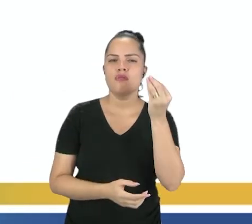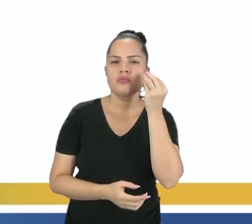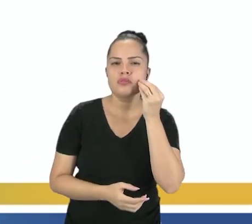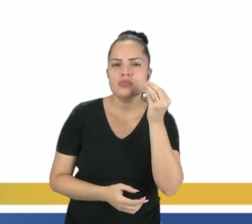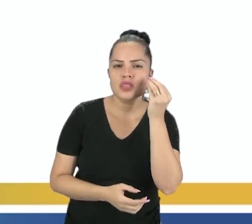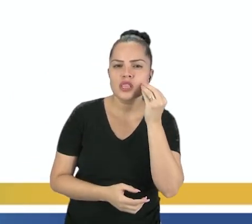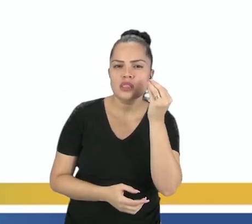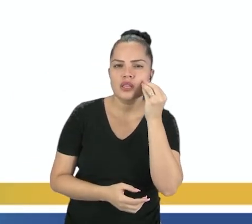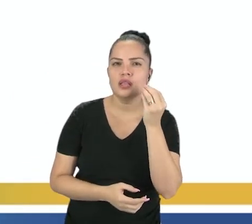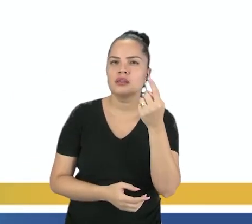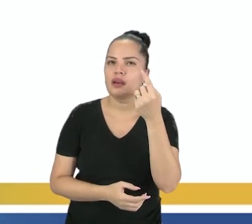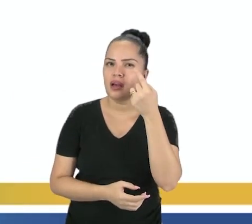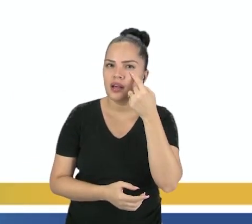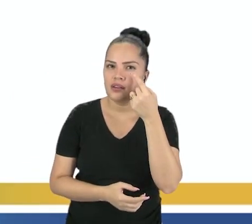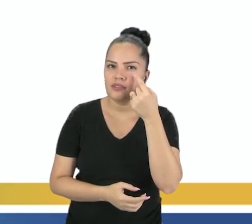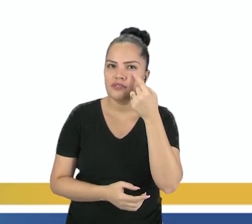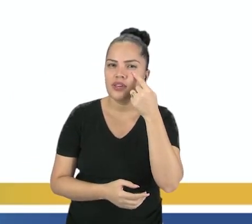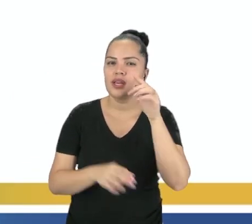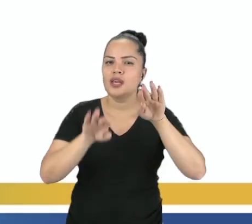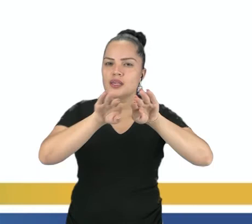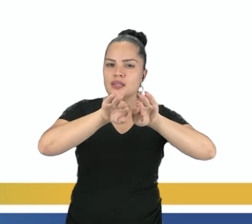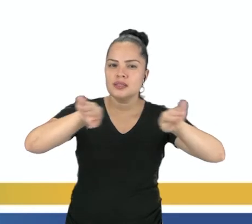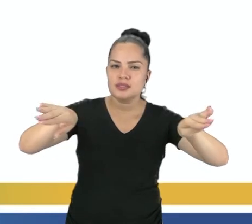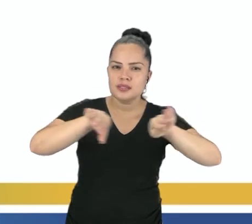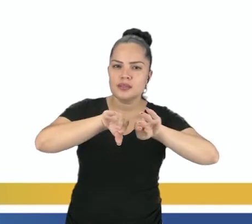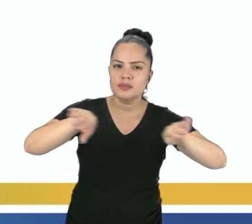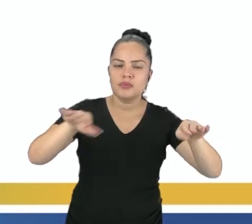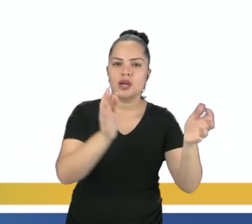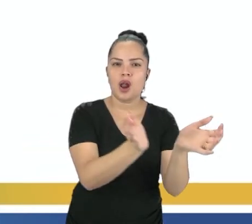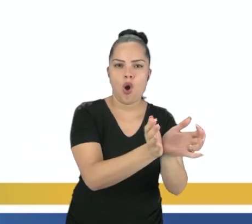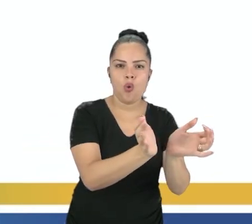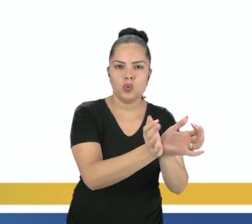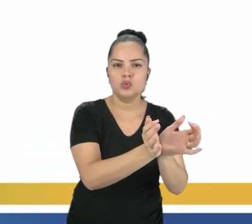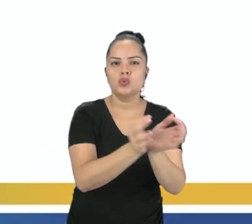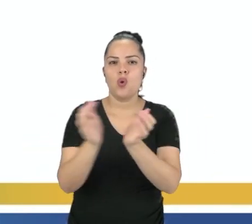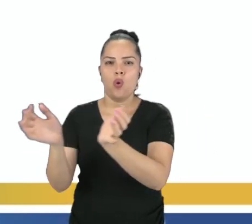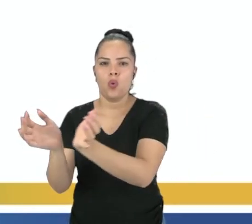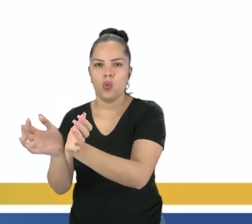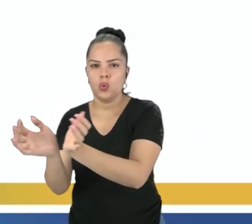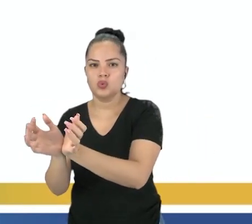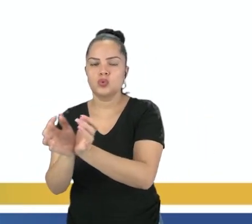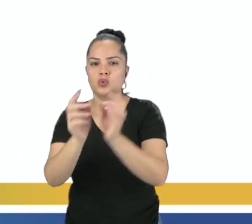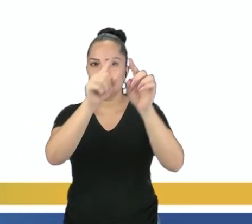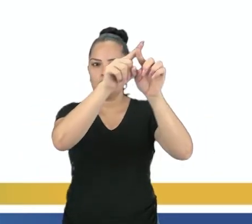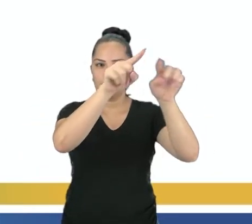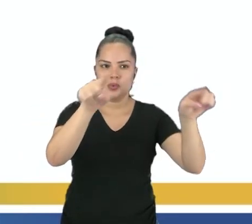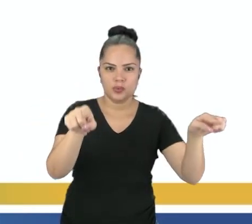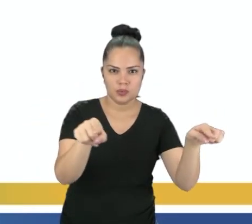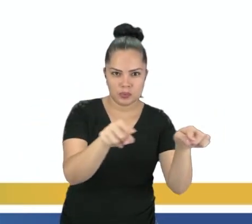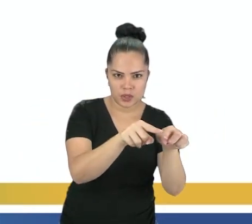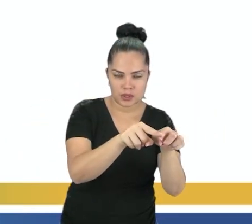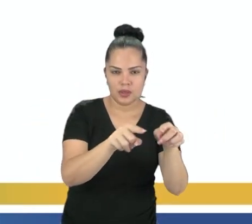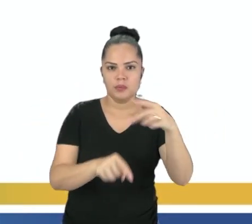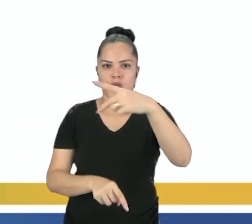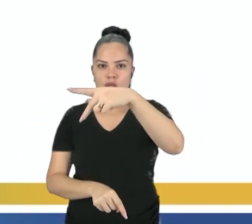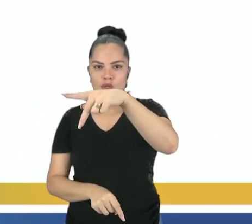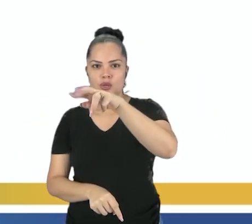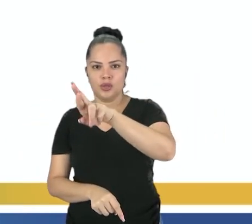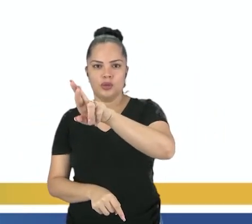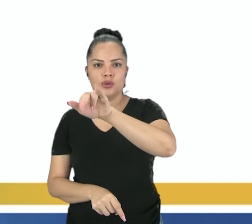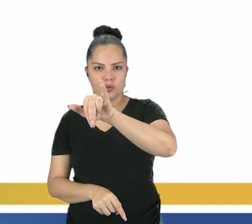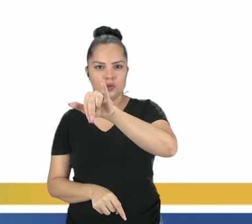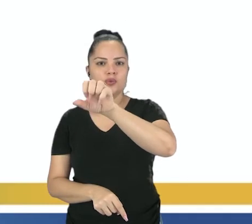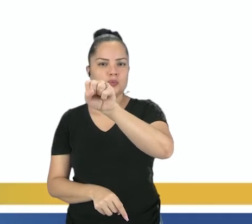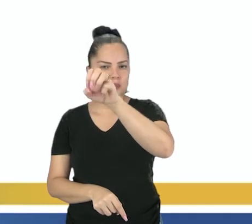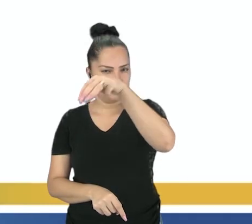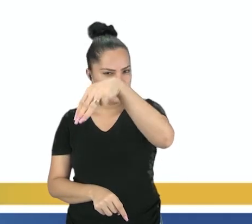pessoal, vamos tentar separar o que é prisma e o que é pirâmide. Será que você consegue identificar o que caracteriza cada um deles?